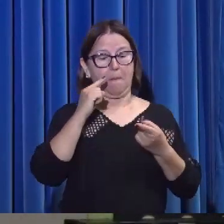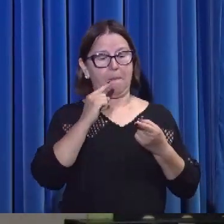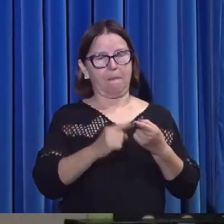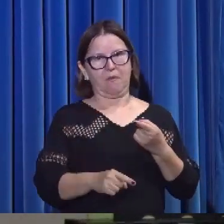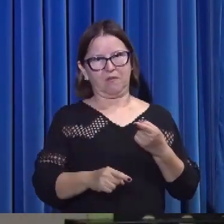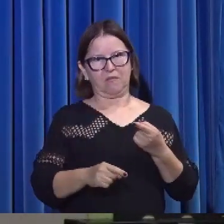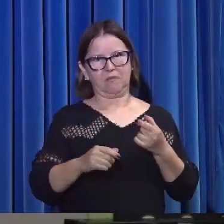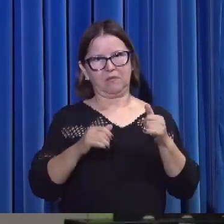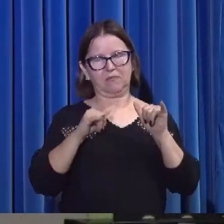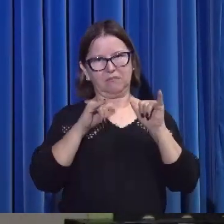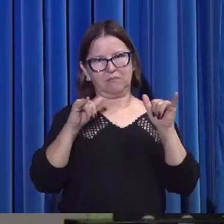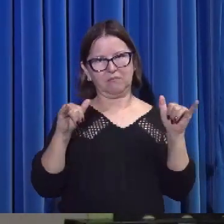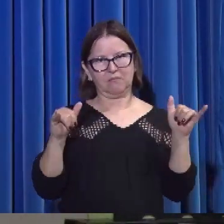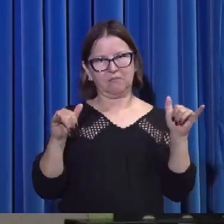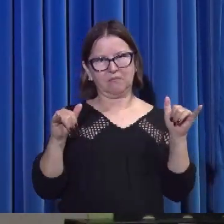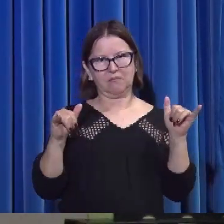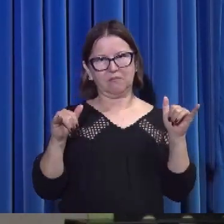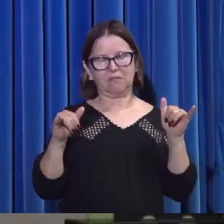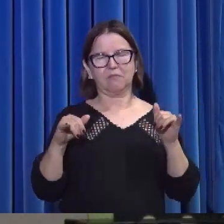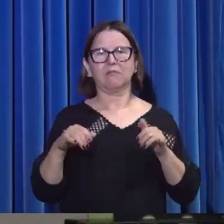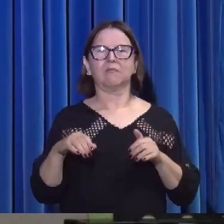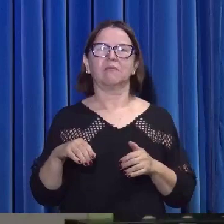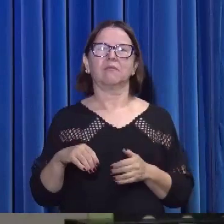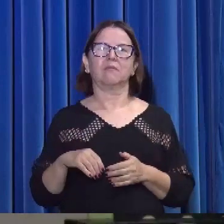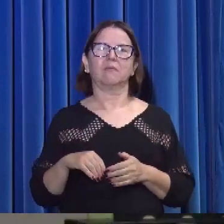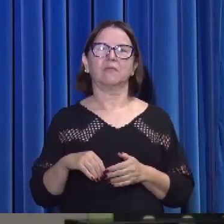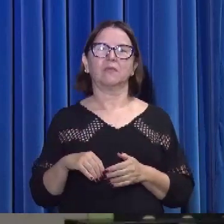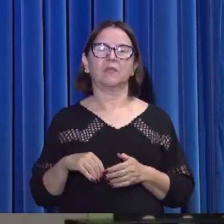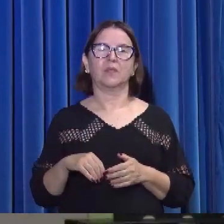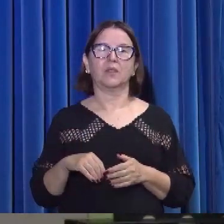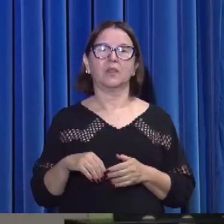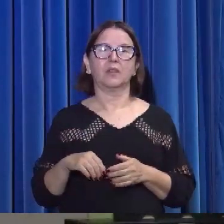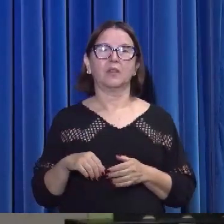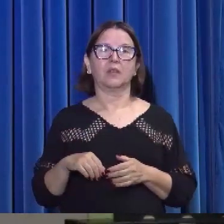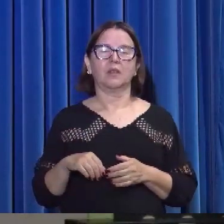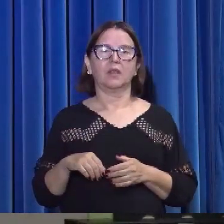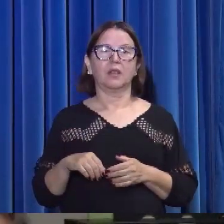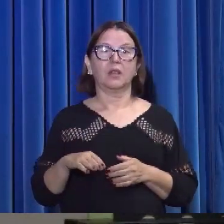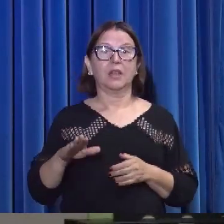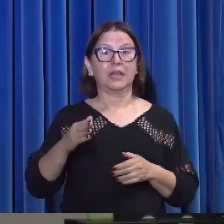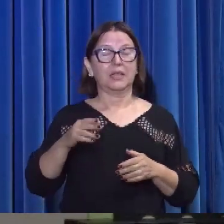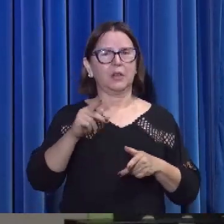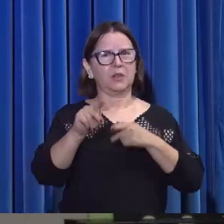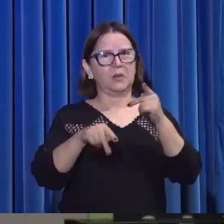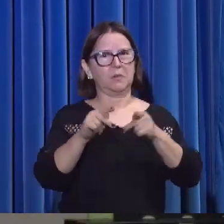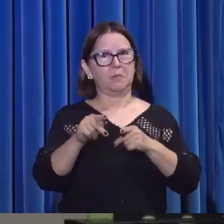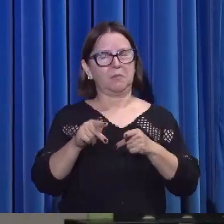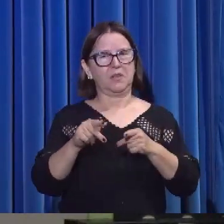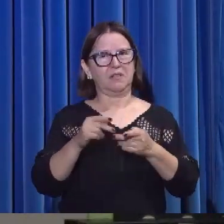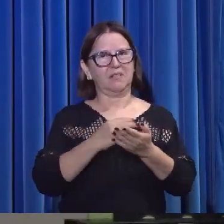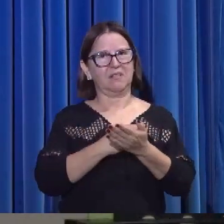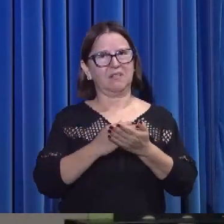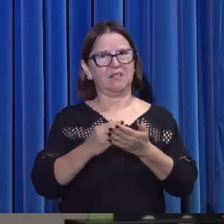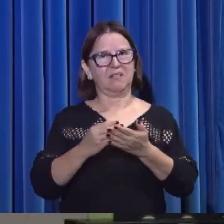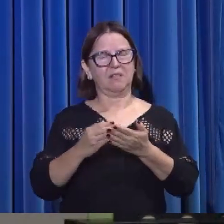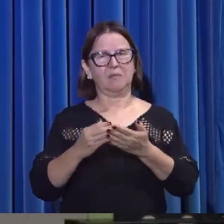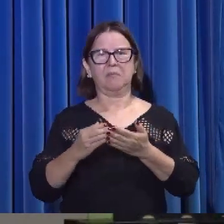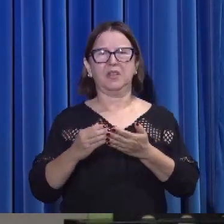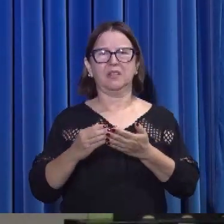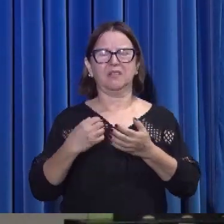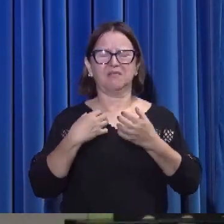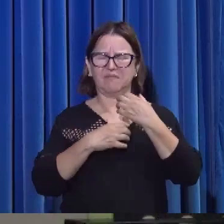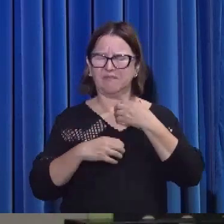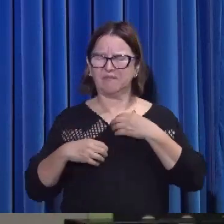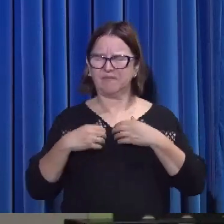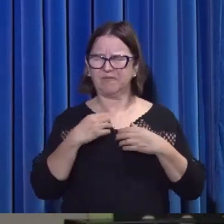maneira, isso aí vai levar pessoas a ansiedades, a depressão, a angústias,